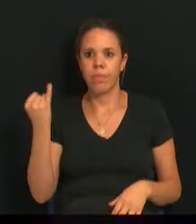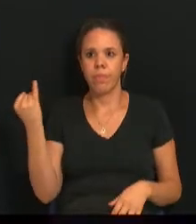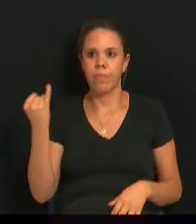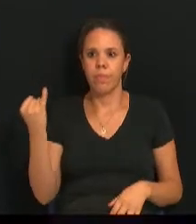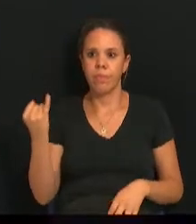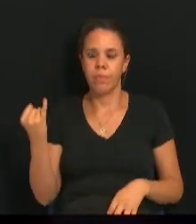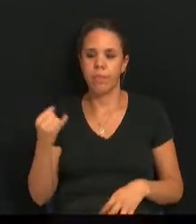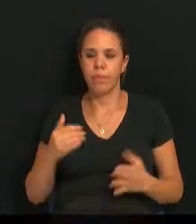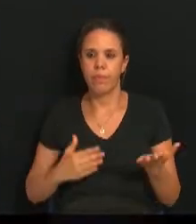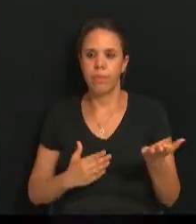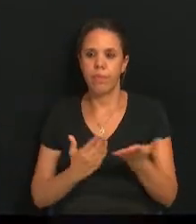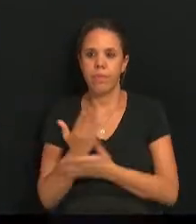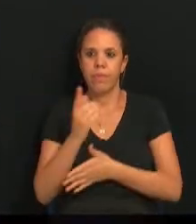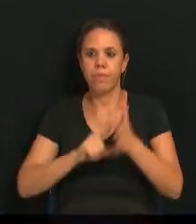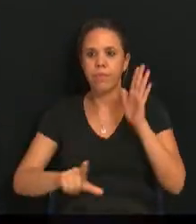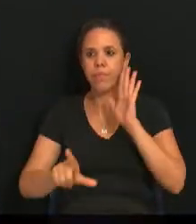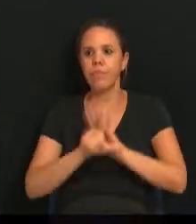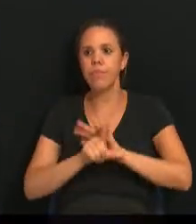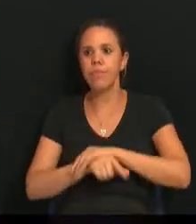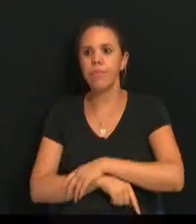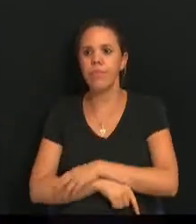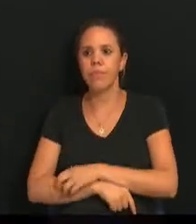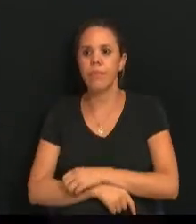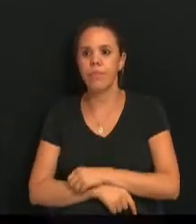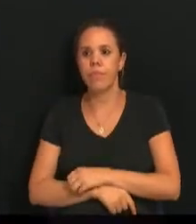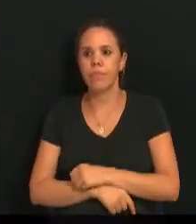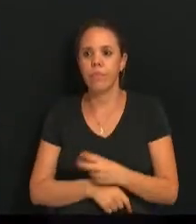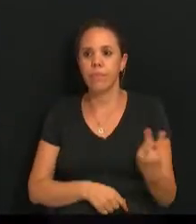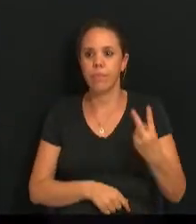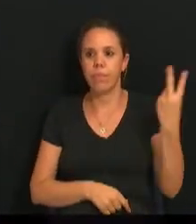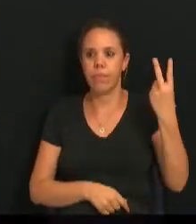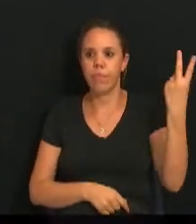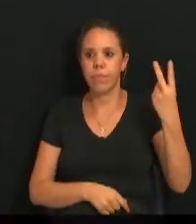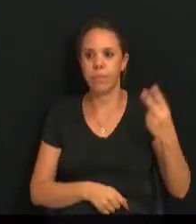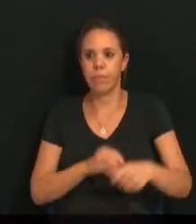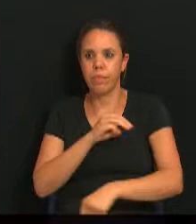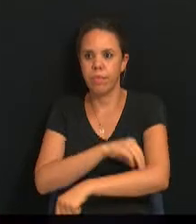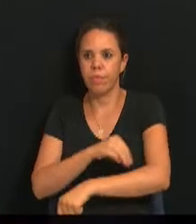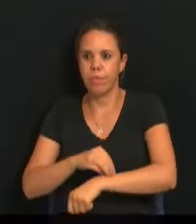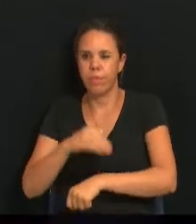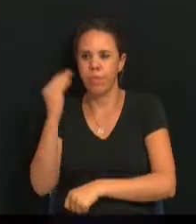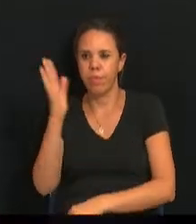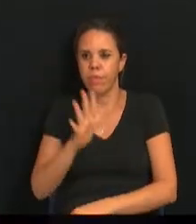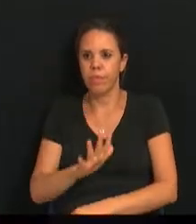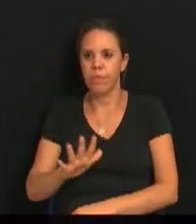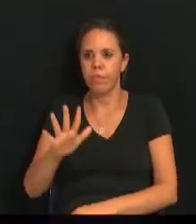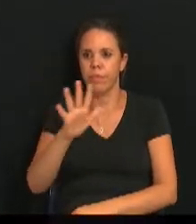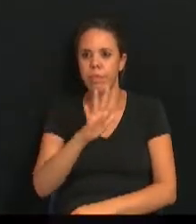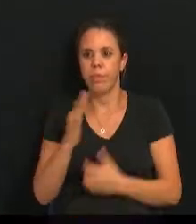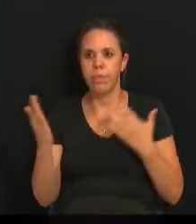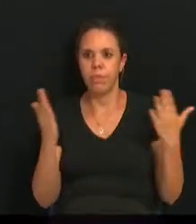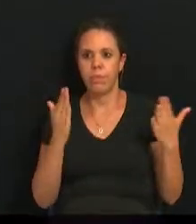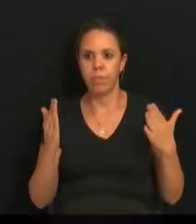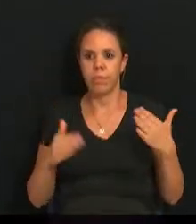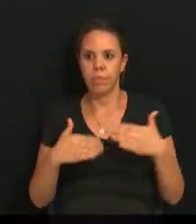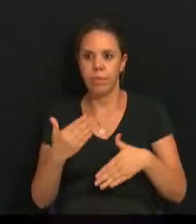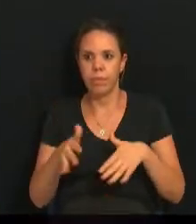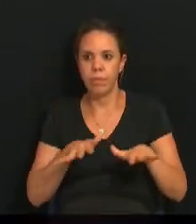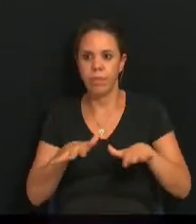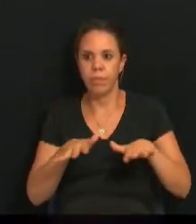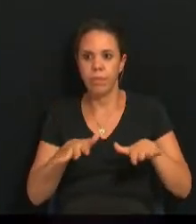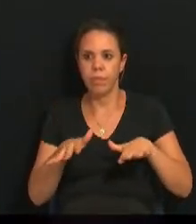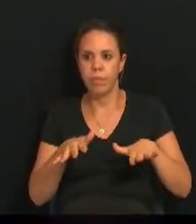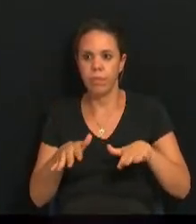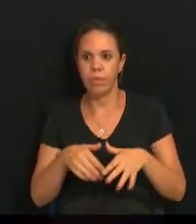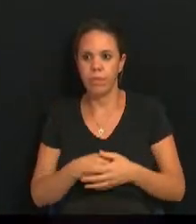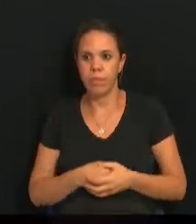da aprovação dessa lei na questão da valorização do magistério no Brasil, e também quais foram os passos, os movimentos, os descaminhos